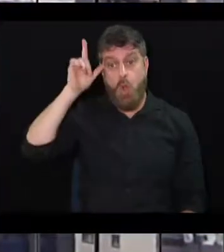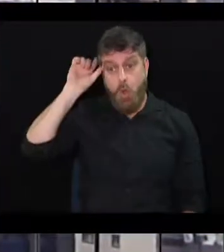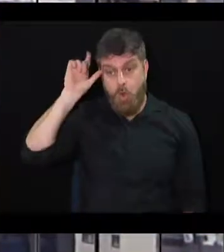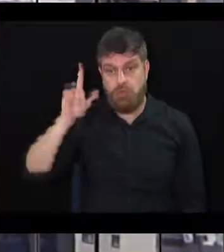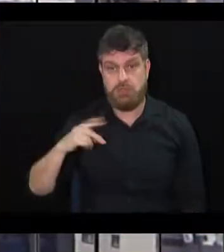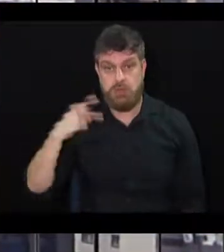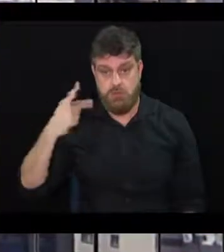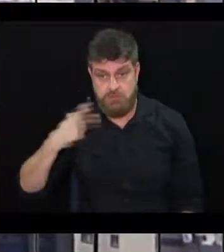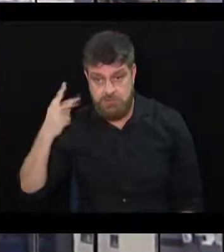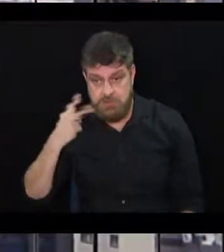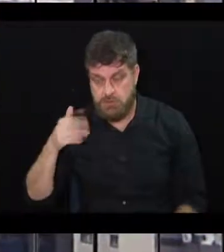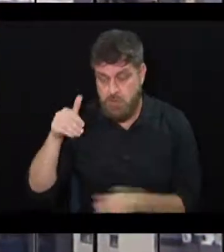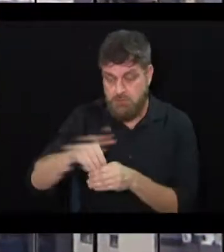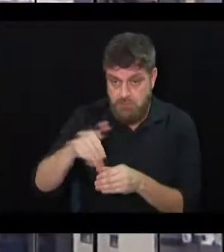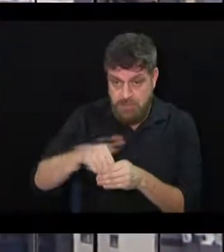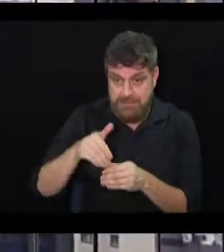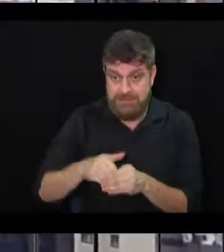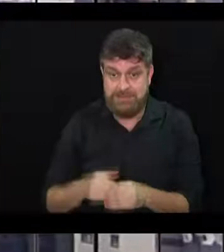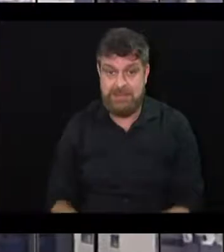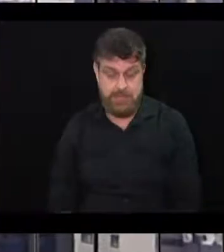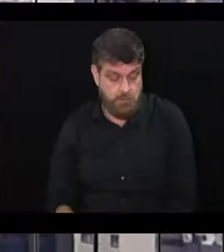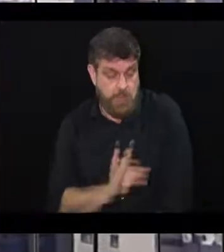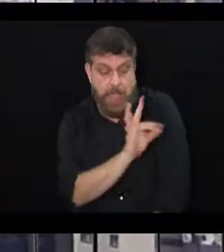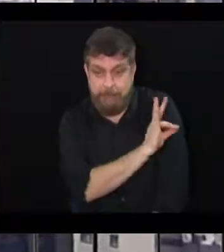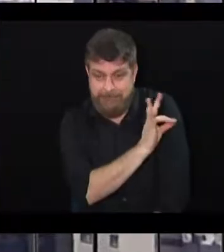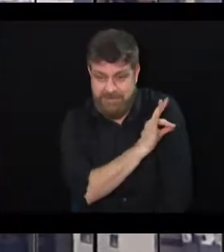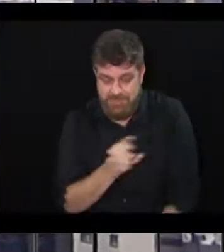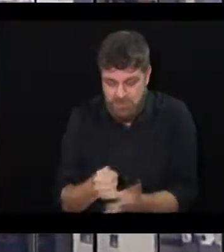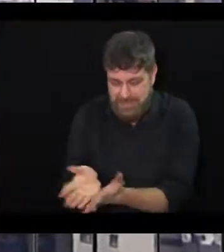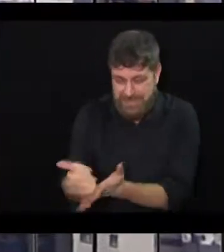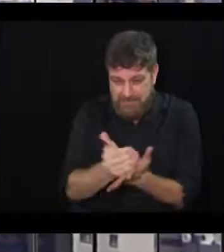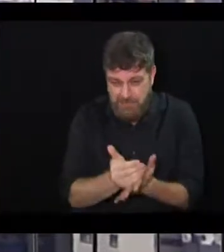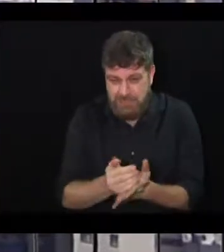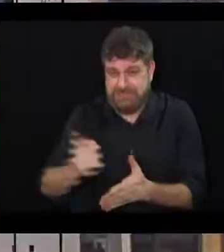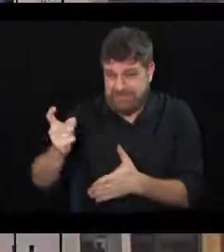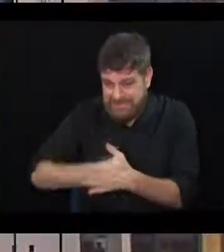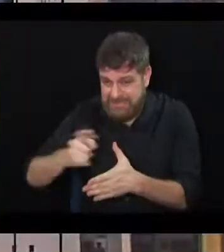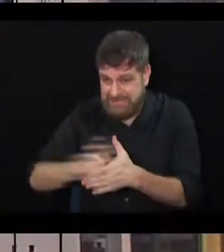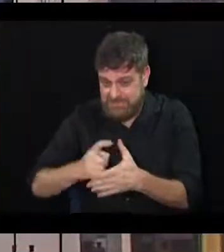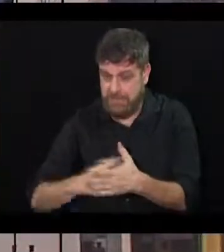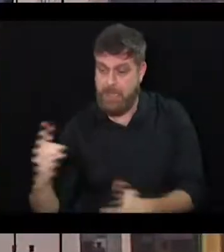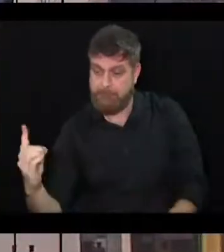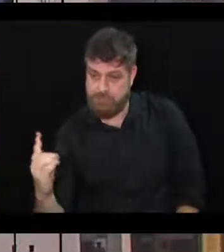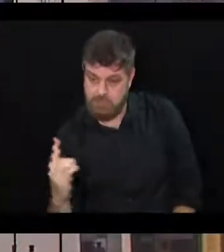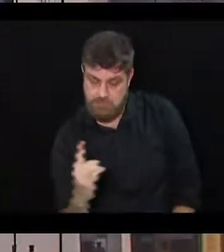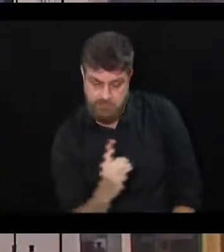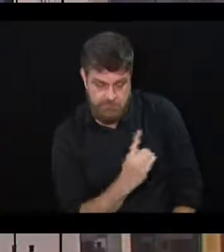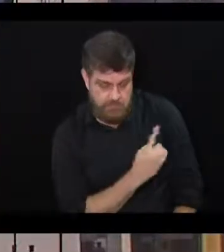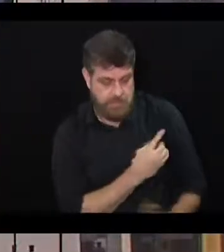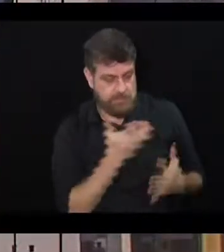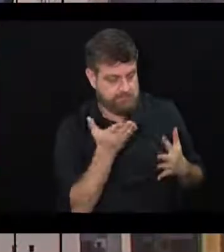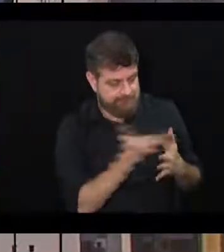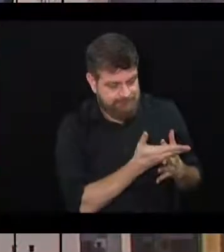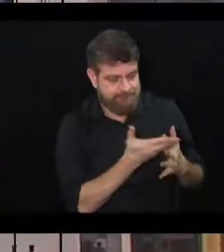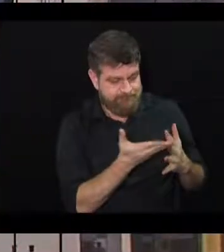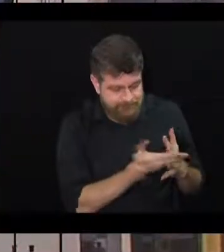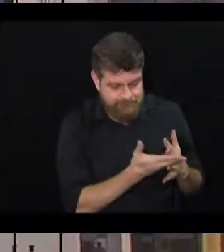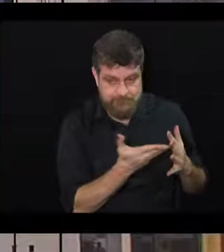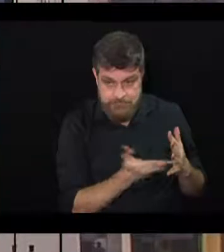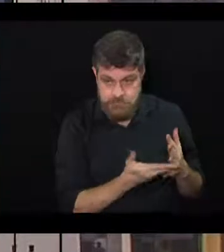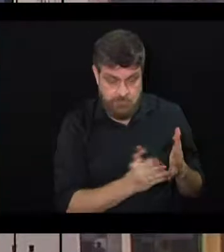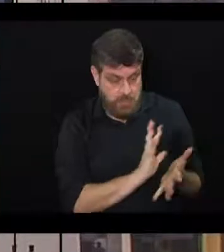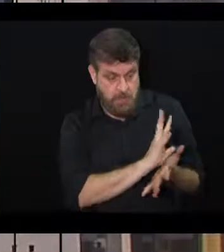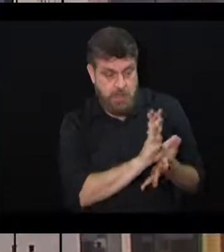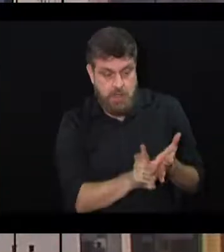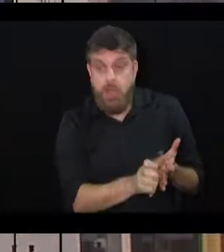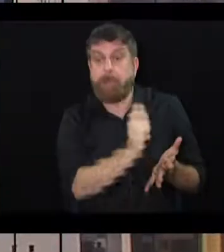vereadores aprovaram o Refis 2019 em votação final. Os contribuintes com dívidas na